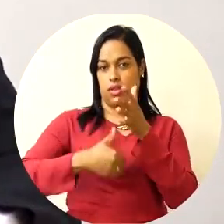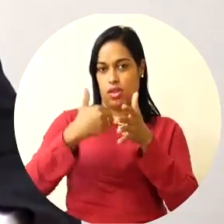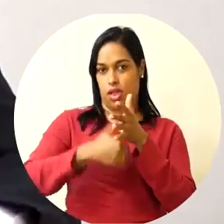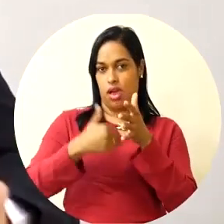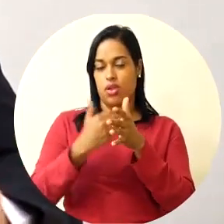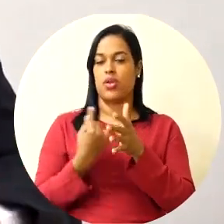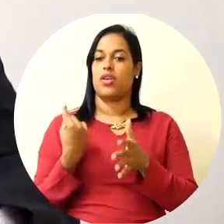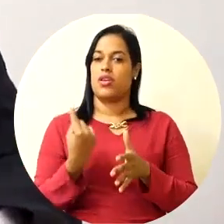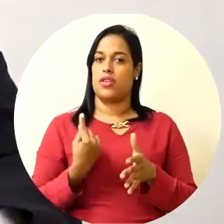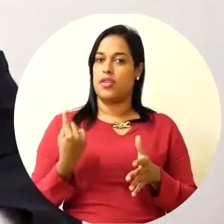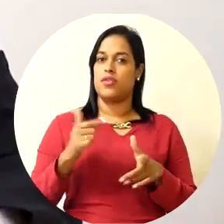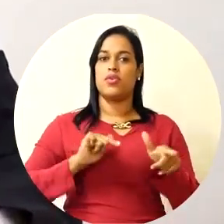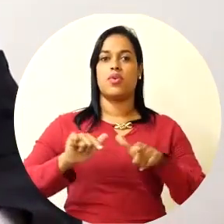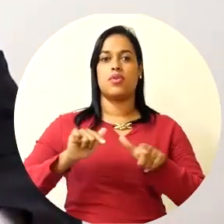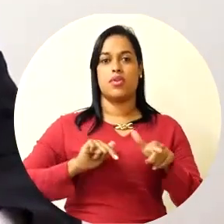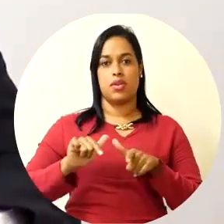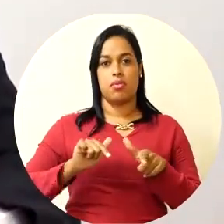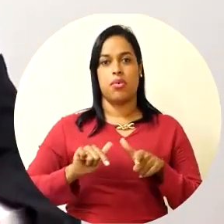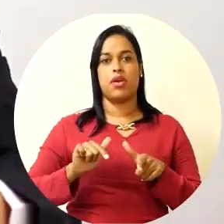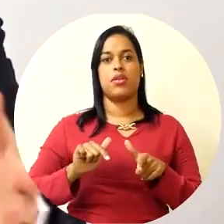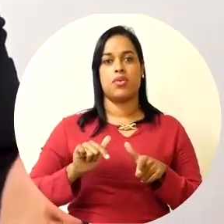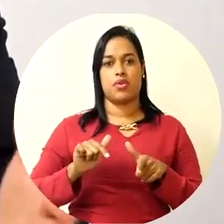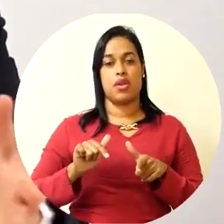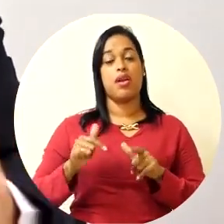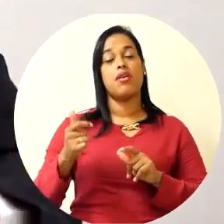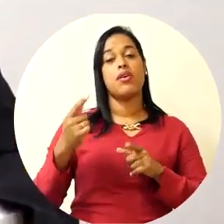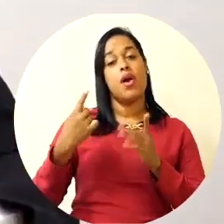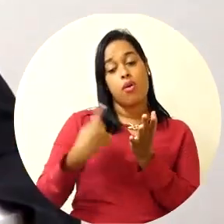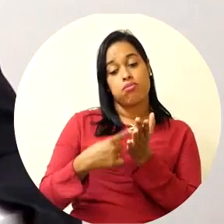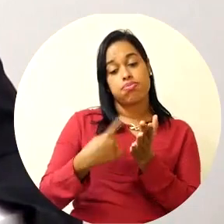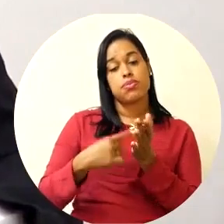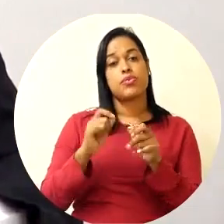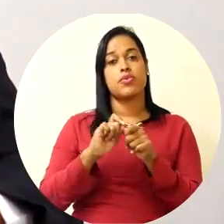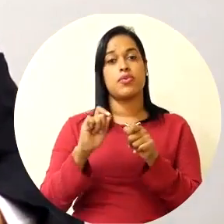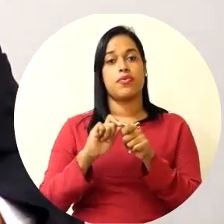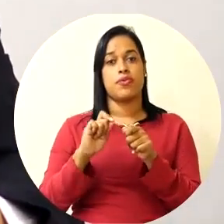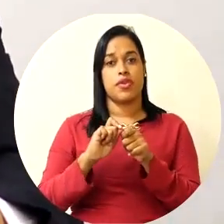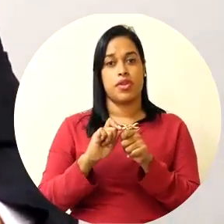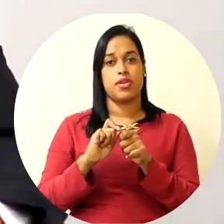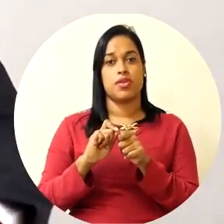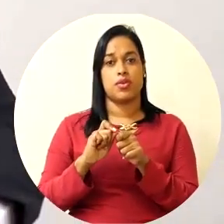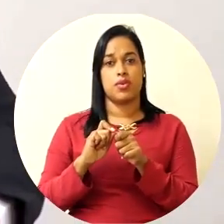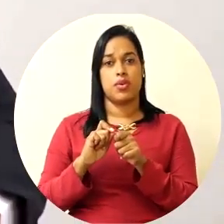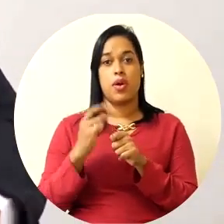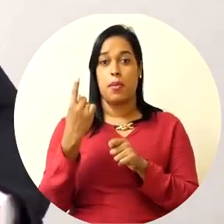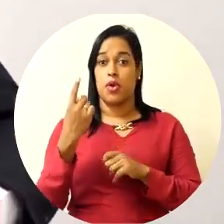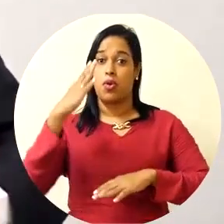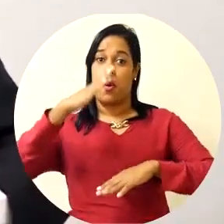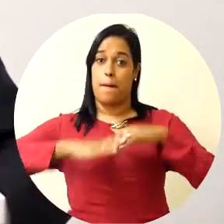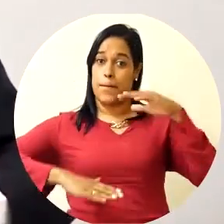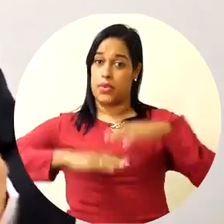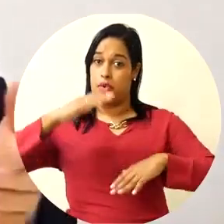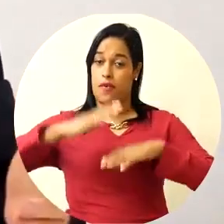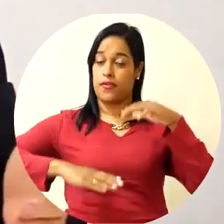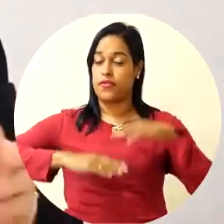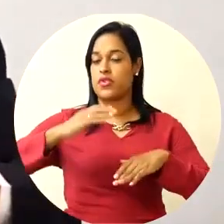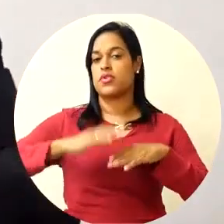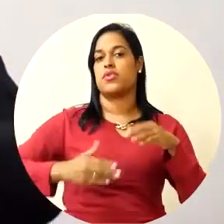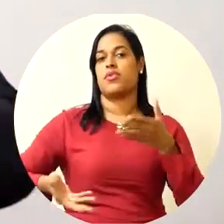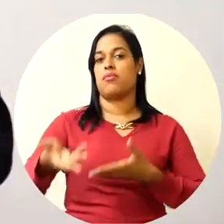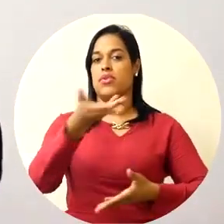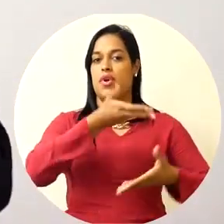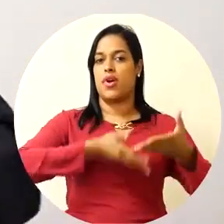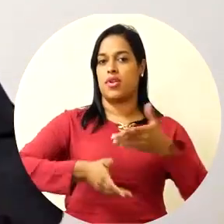individual de trabalho. O contrato individual de trabalho é o acordo tácito ou expresso feito por o empregador ao